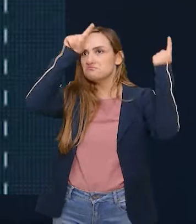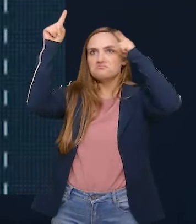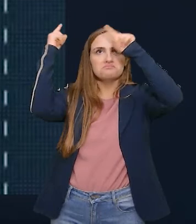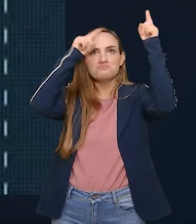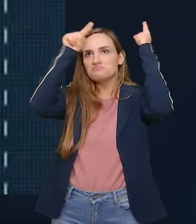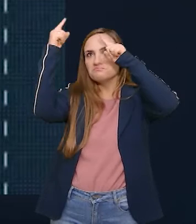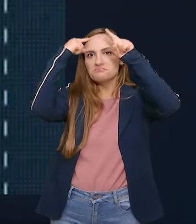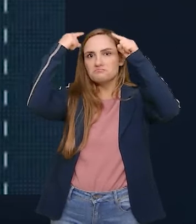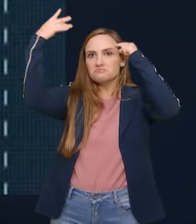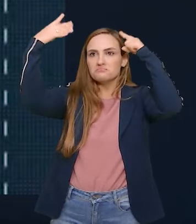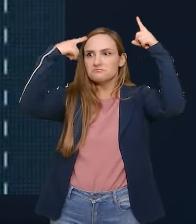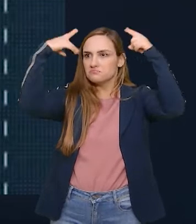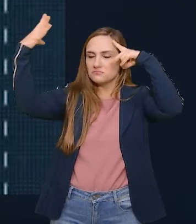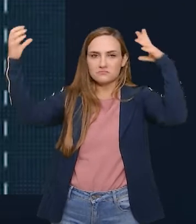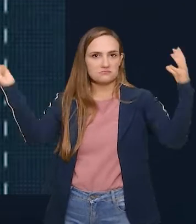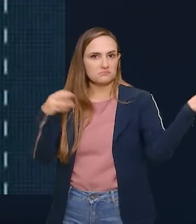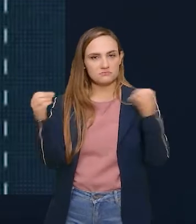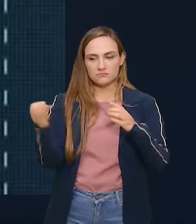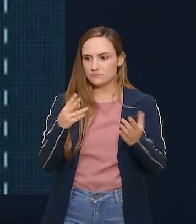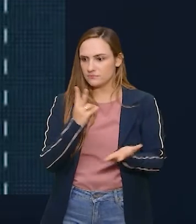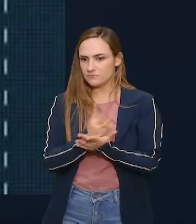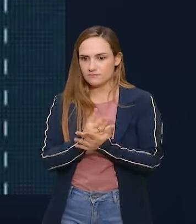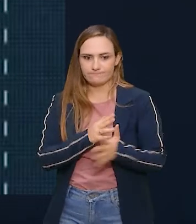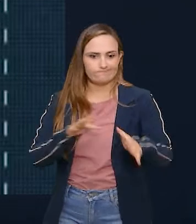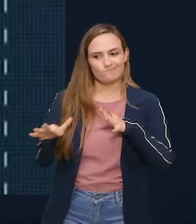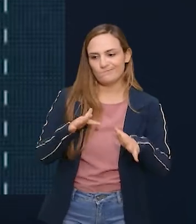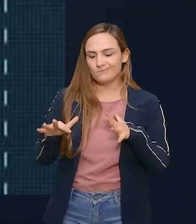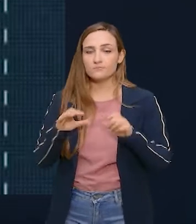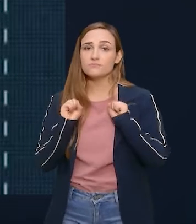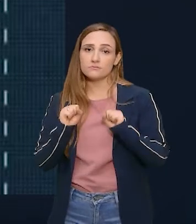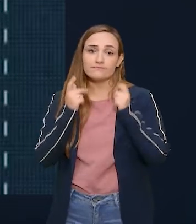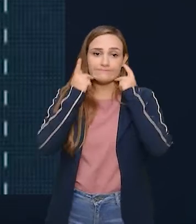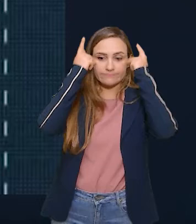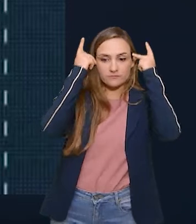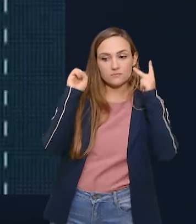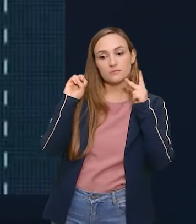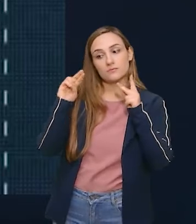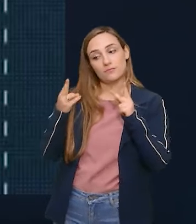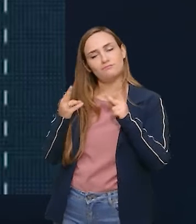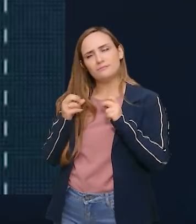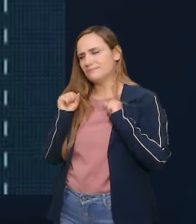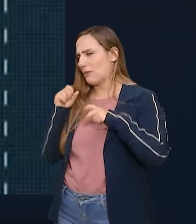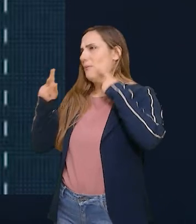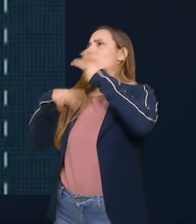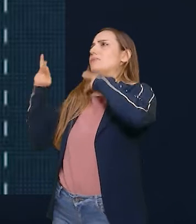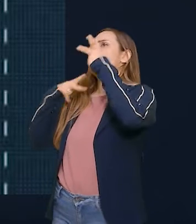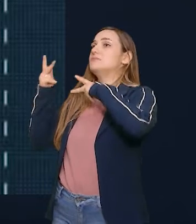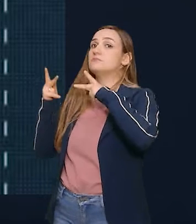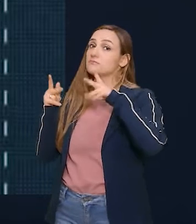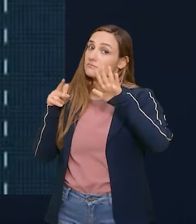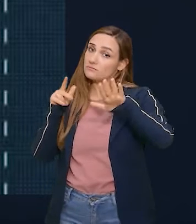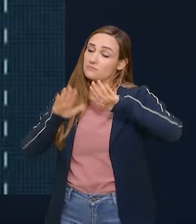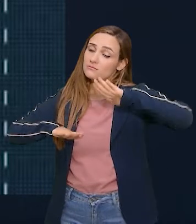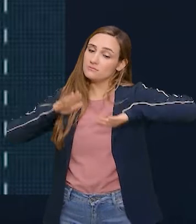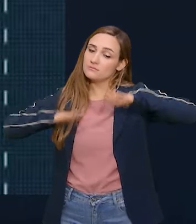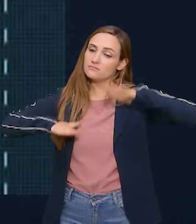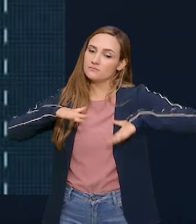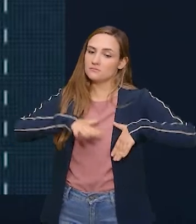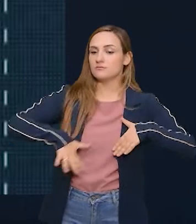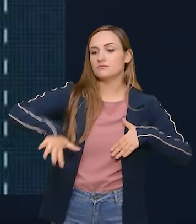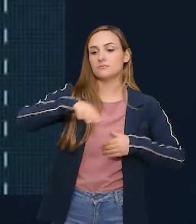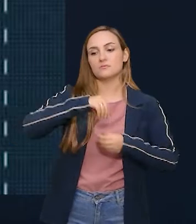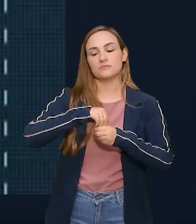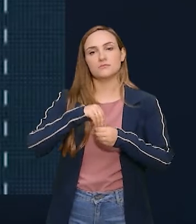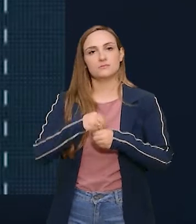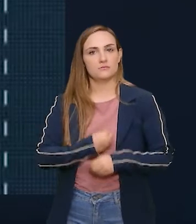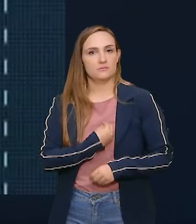altas habilidades têm uma criatividade aguçada. Geralmente são inquietas. podem ser tímidas ou extrovertidas,